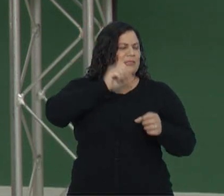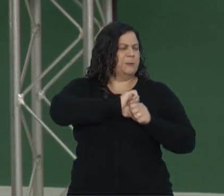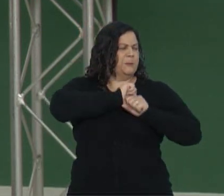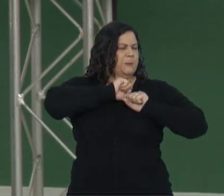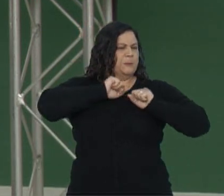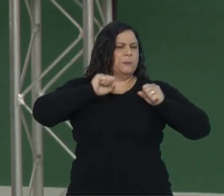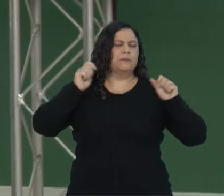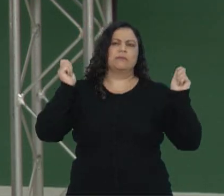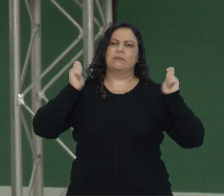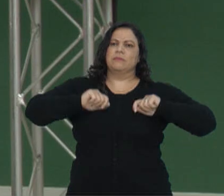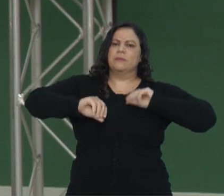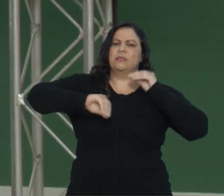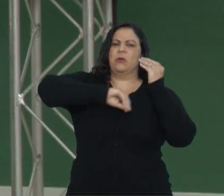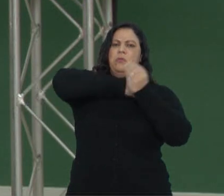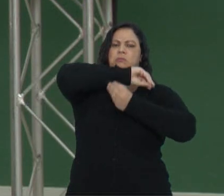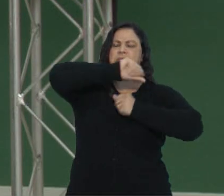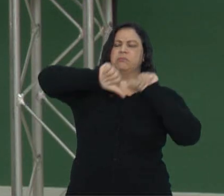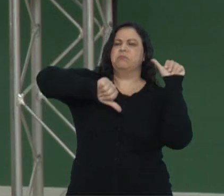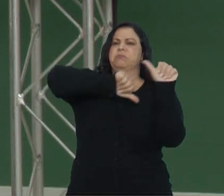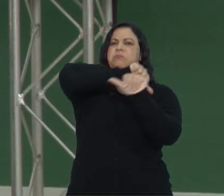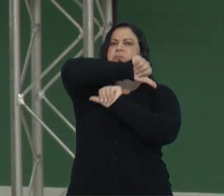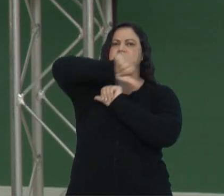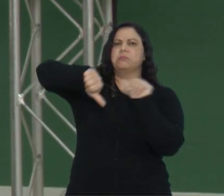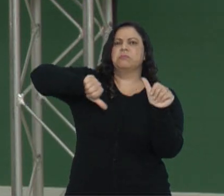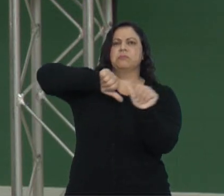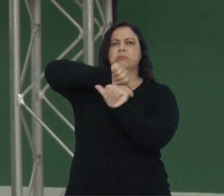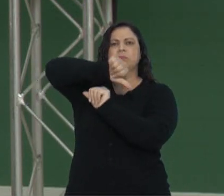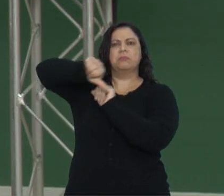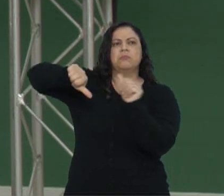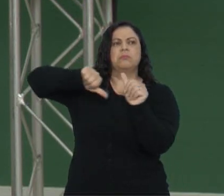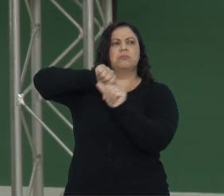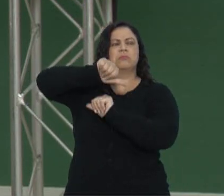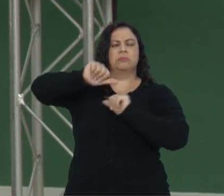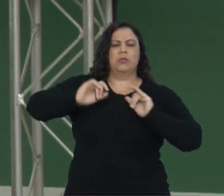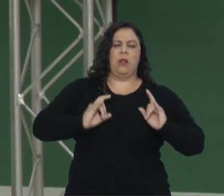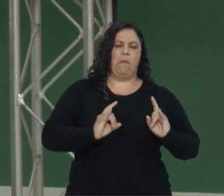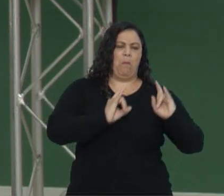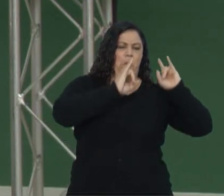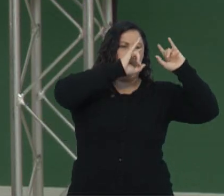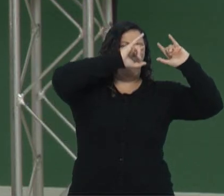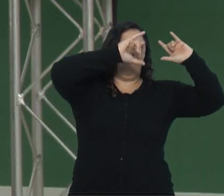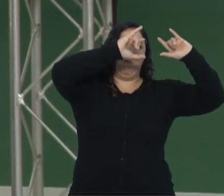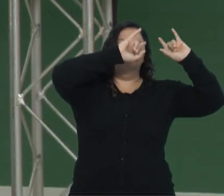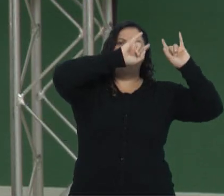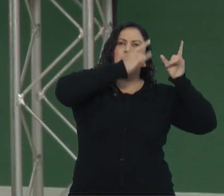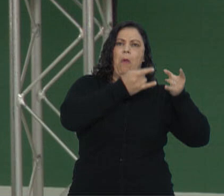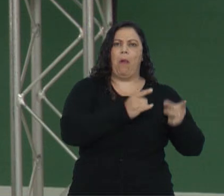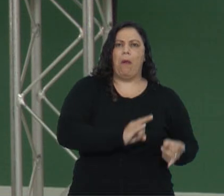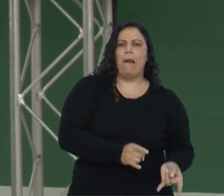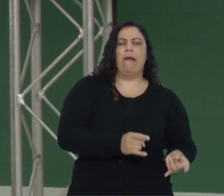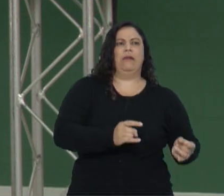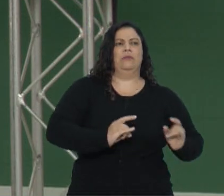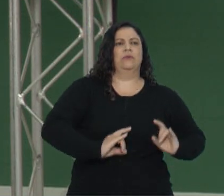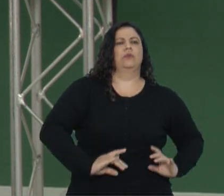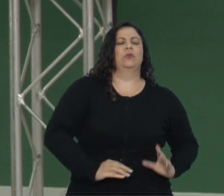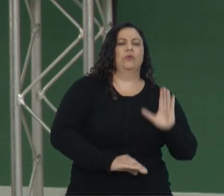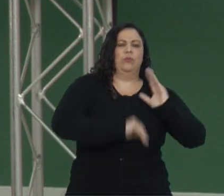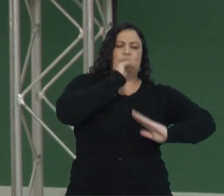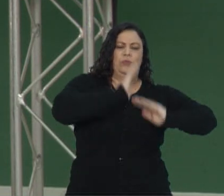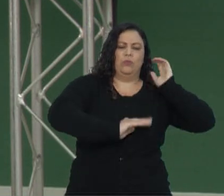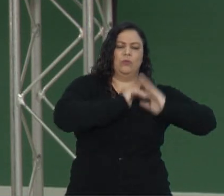cidade em constante mudança, né? Ela demole um prédio e constrói outro numa rapidez única.